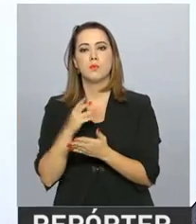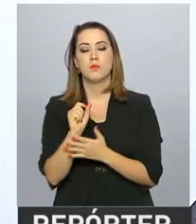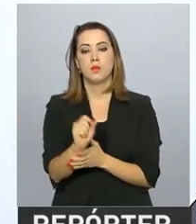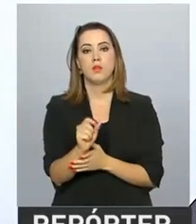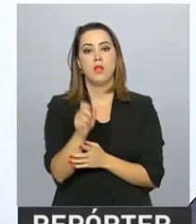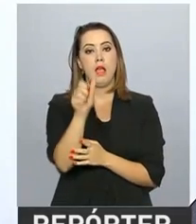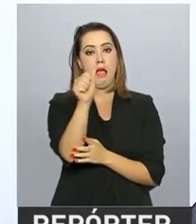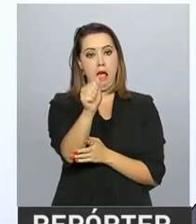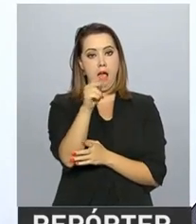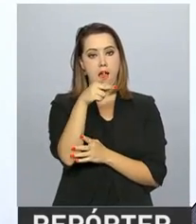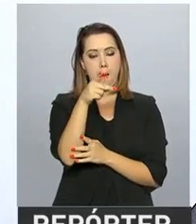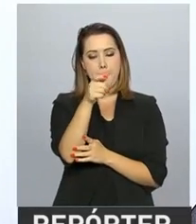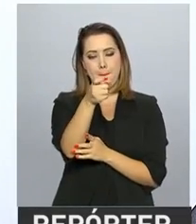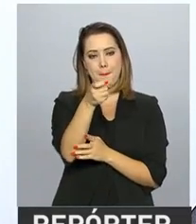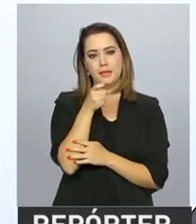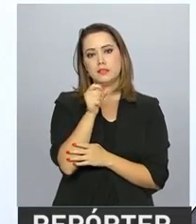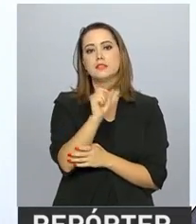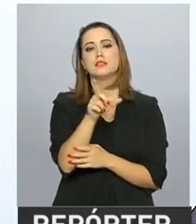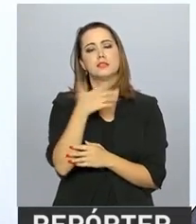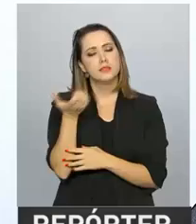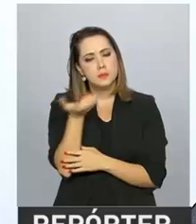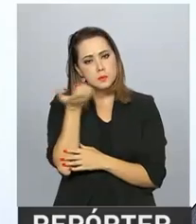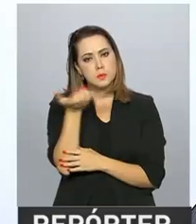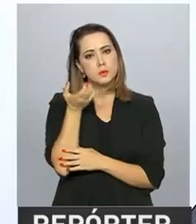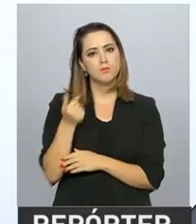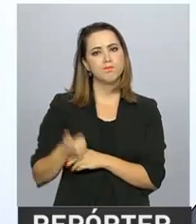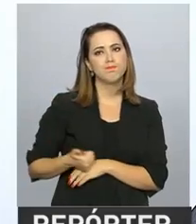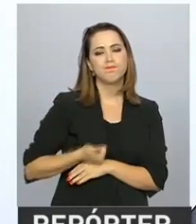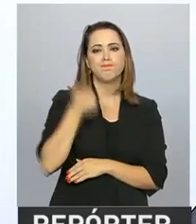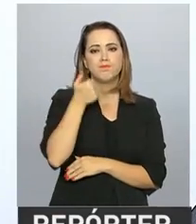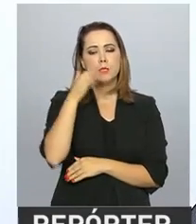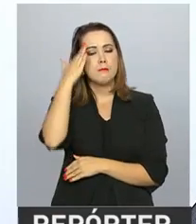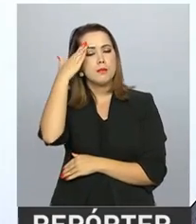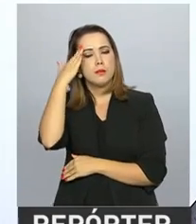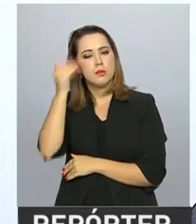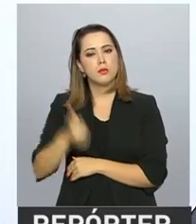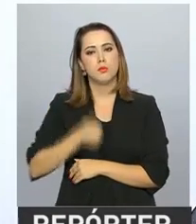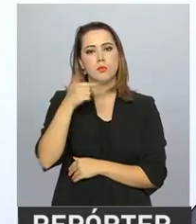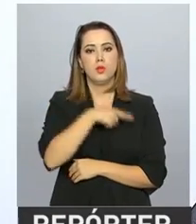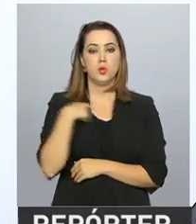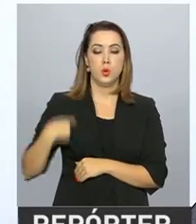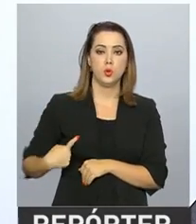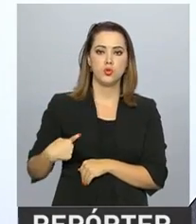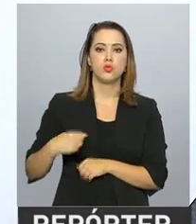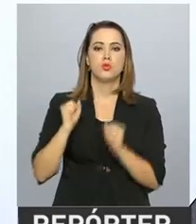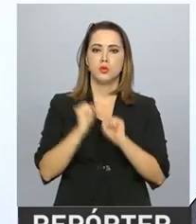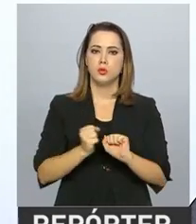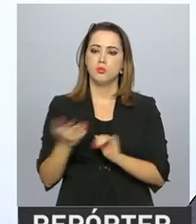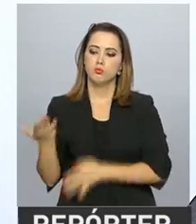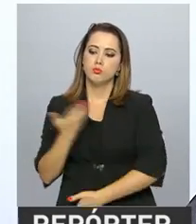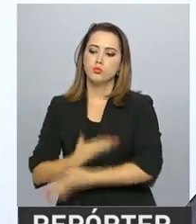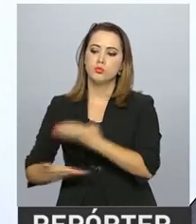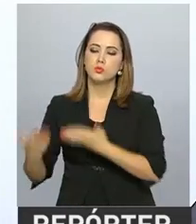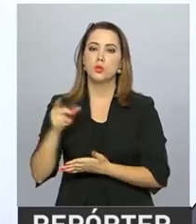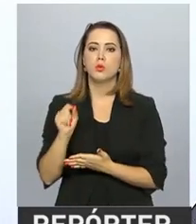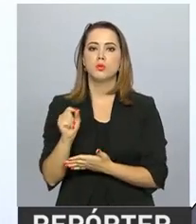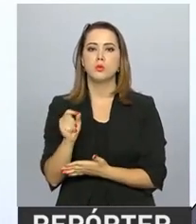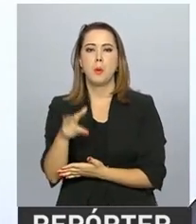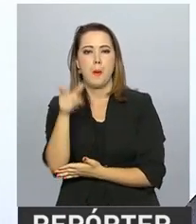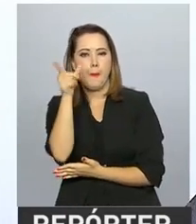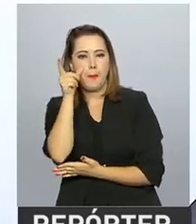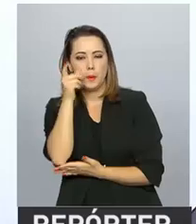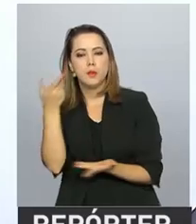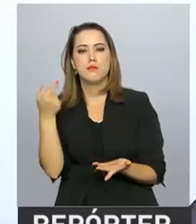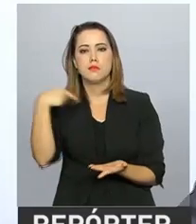Apex em particular quer se capacitar mais para entender melhor a China e pro propiciar ao interessado aos